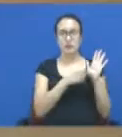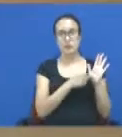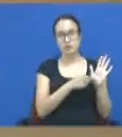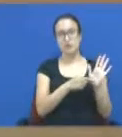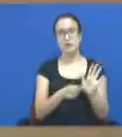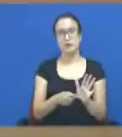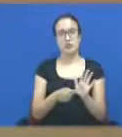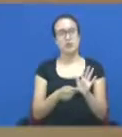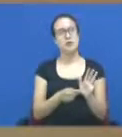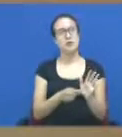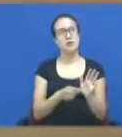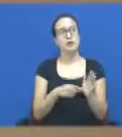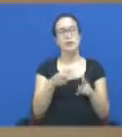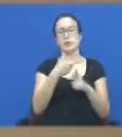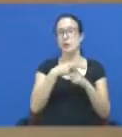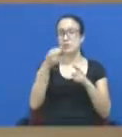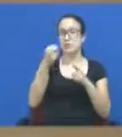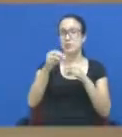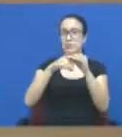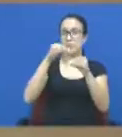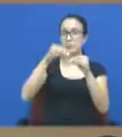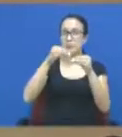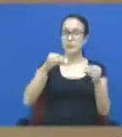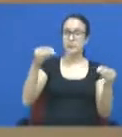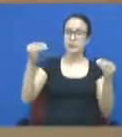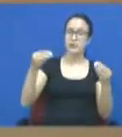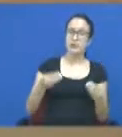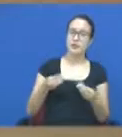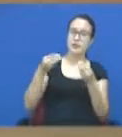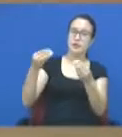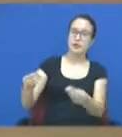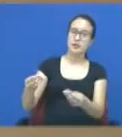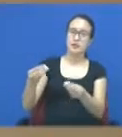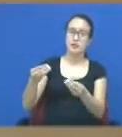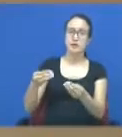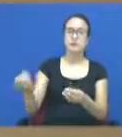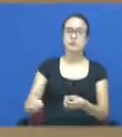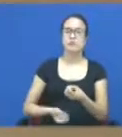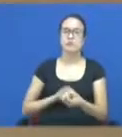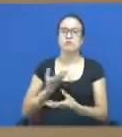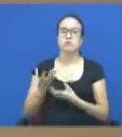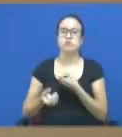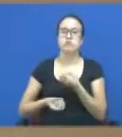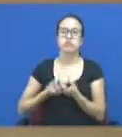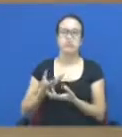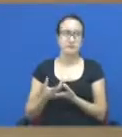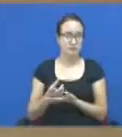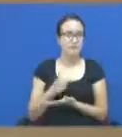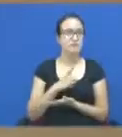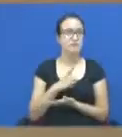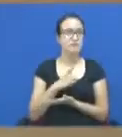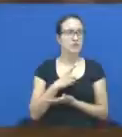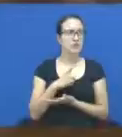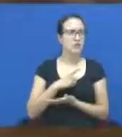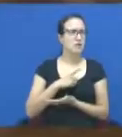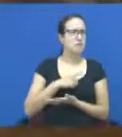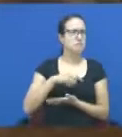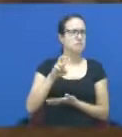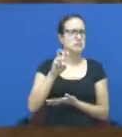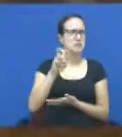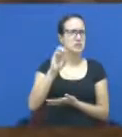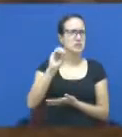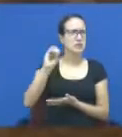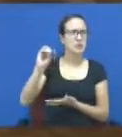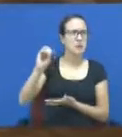final foi no sábado, né, maravilhoso, participação de mais de 500 poesias de todo o Brasil e